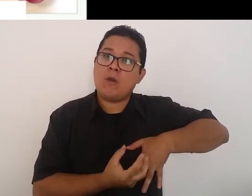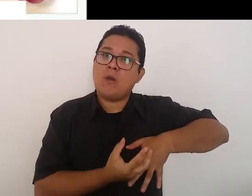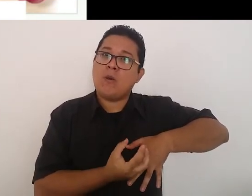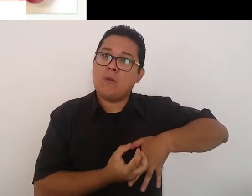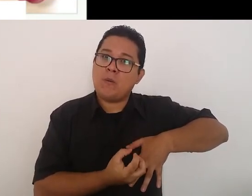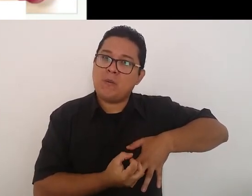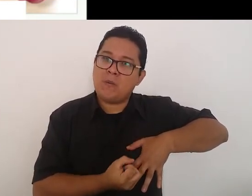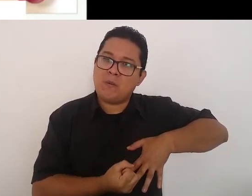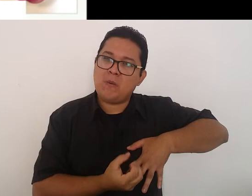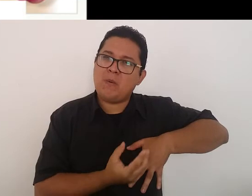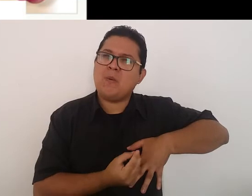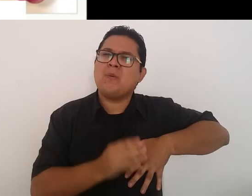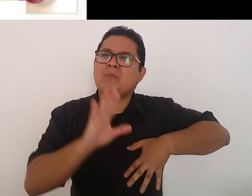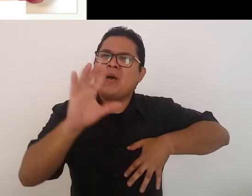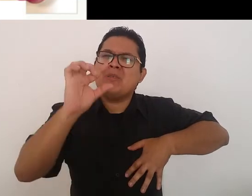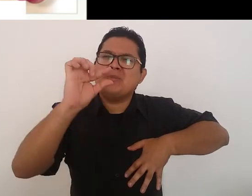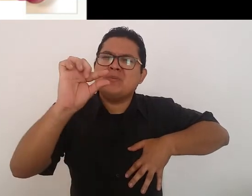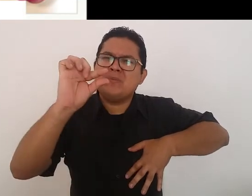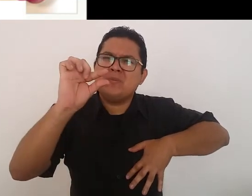são microcanudinhos,